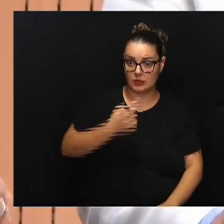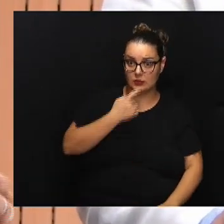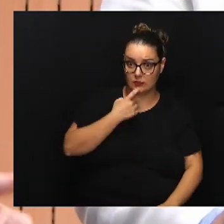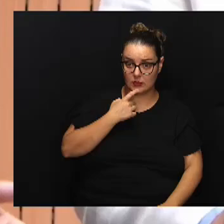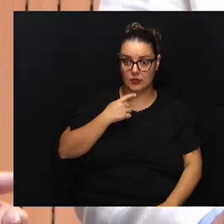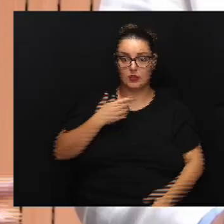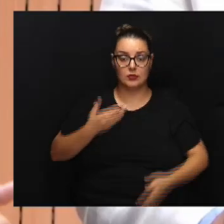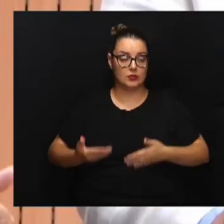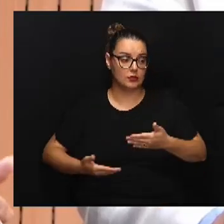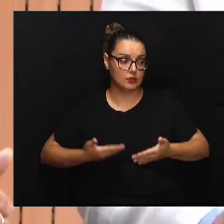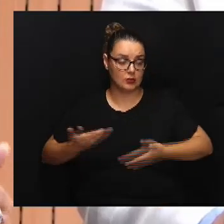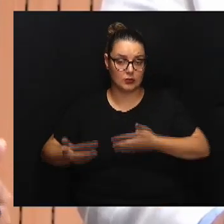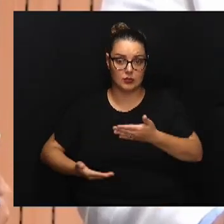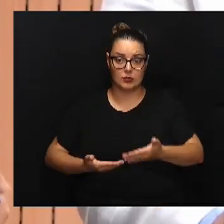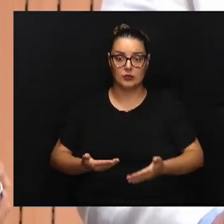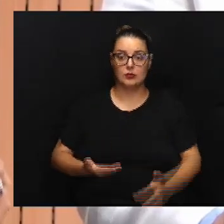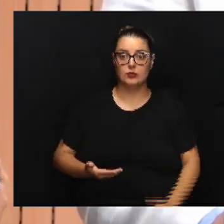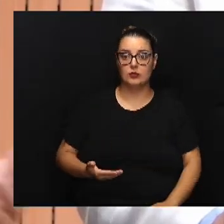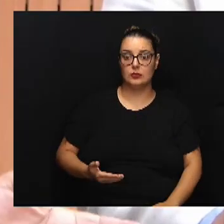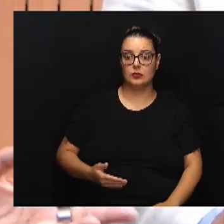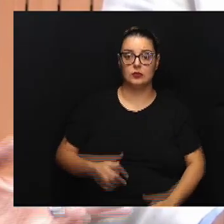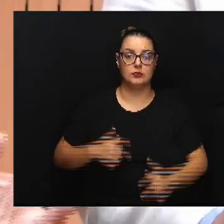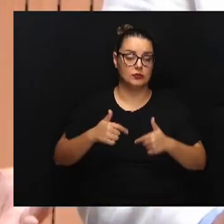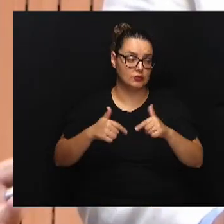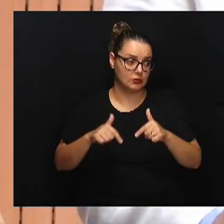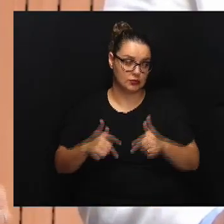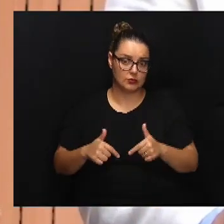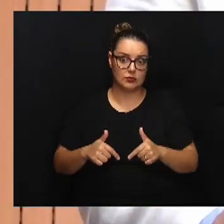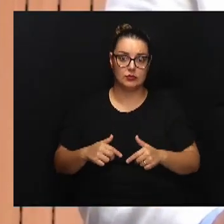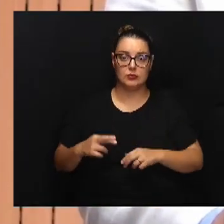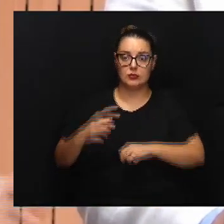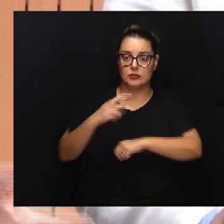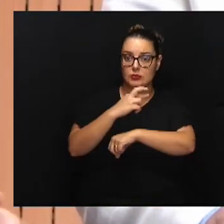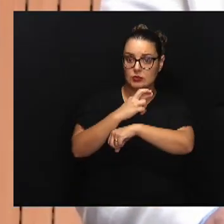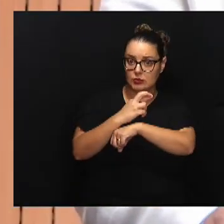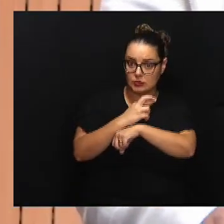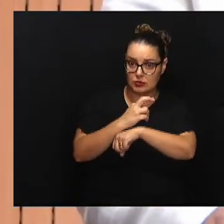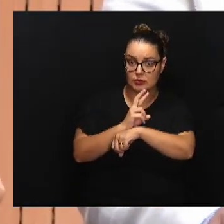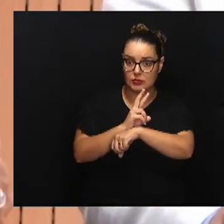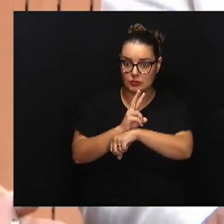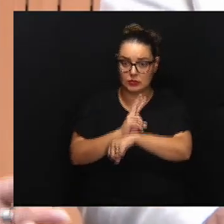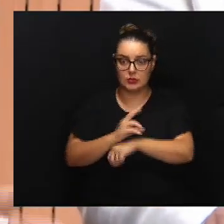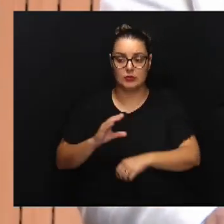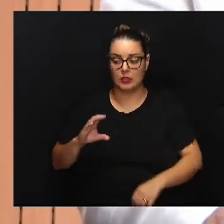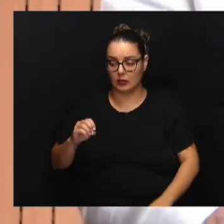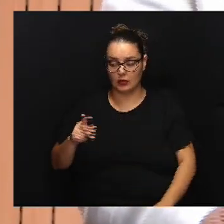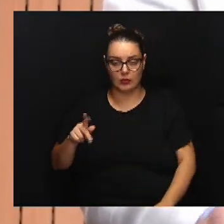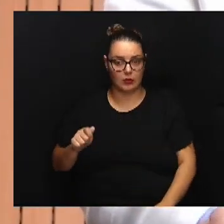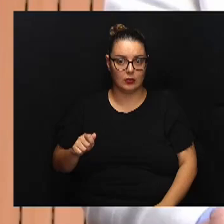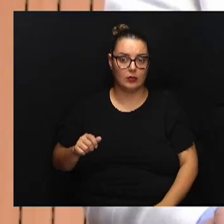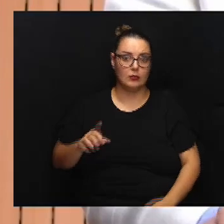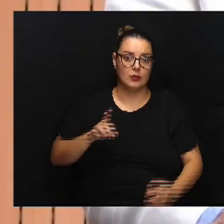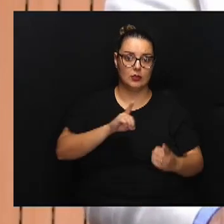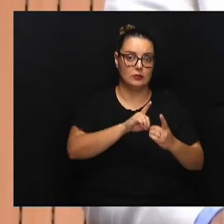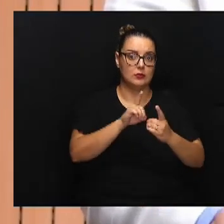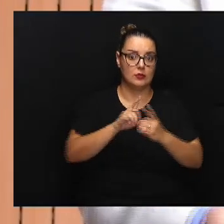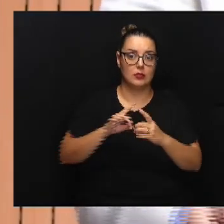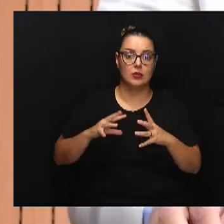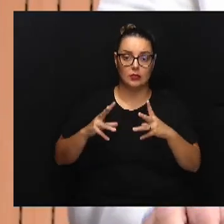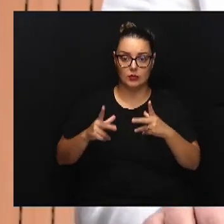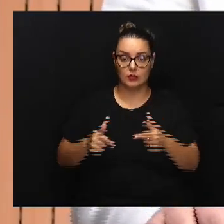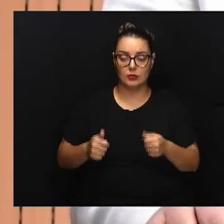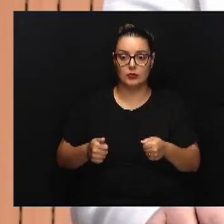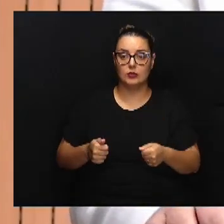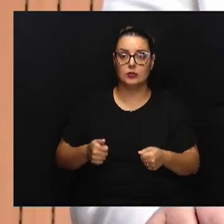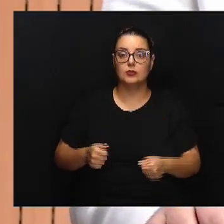pessoal servidores aqui, os trabalhadores da vigilância, da Copa, da recepção, enfim, todos